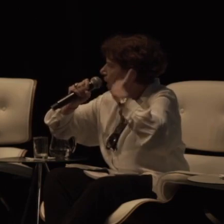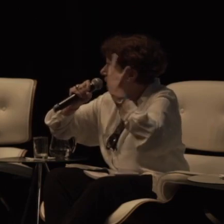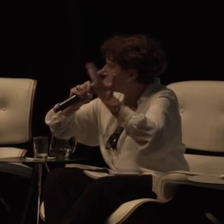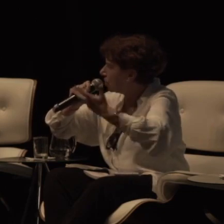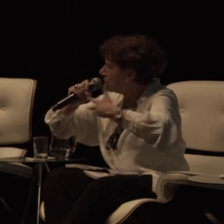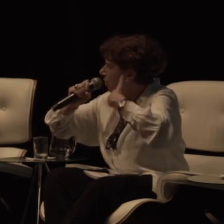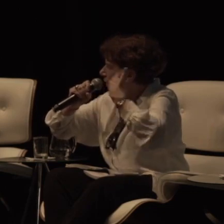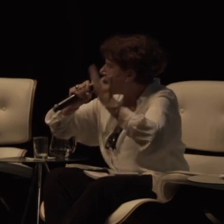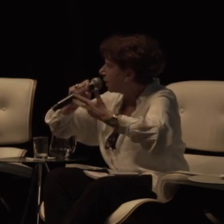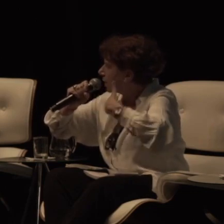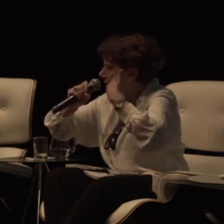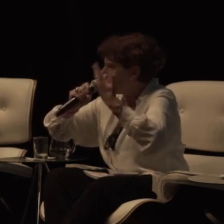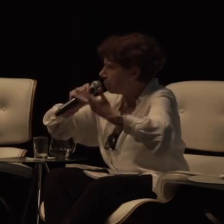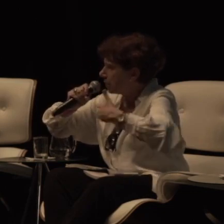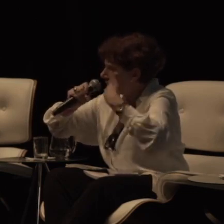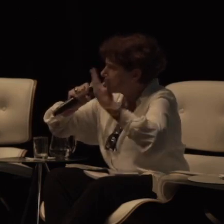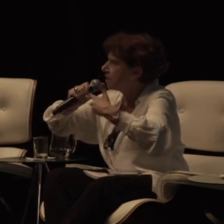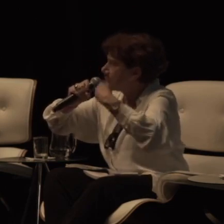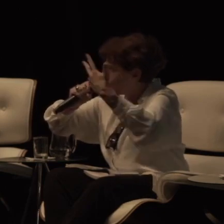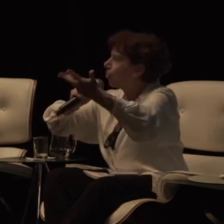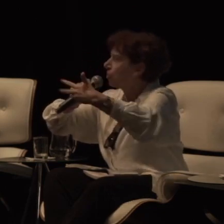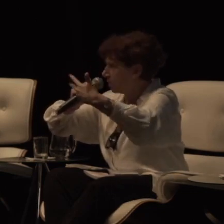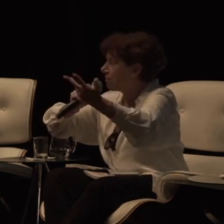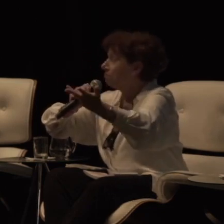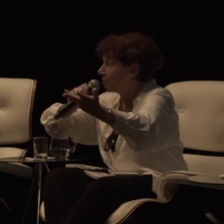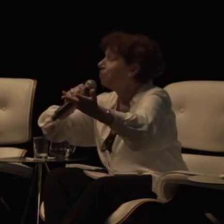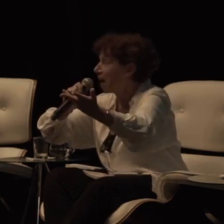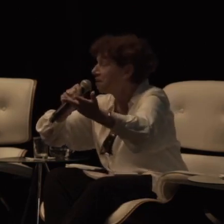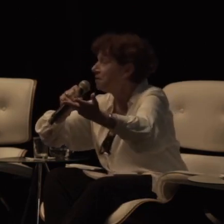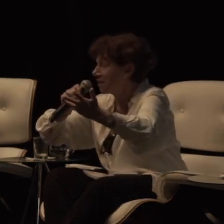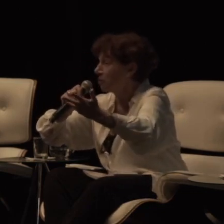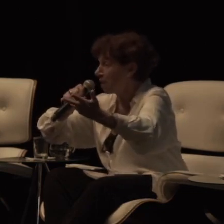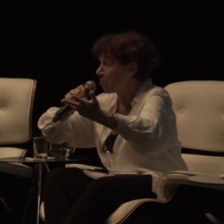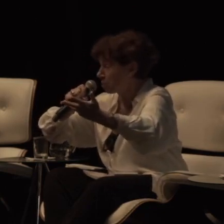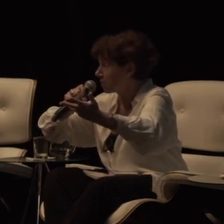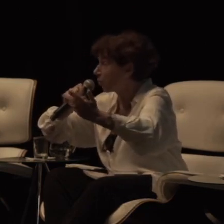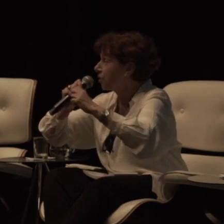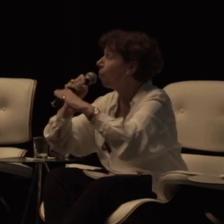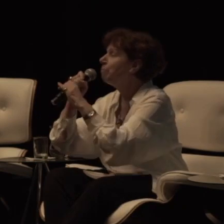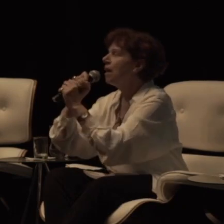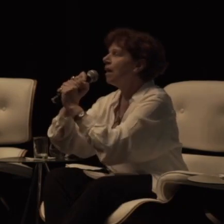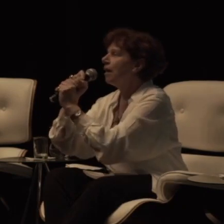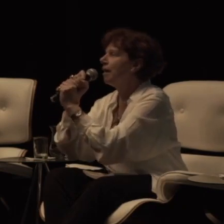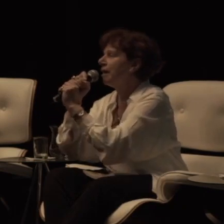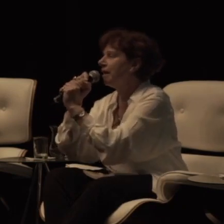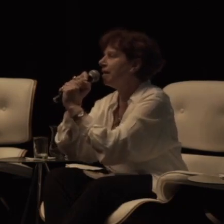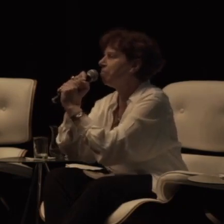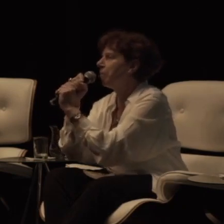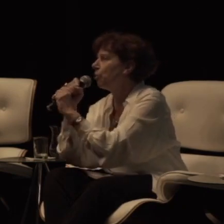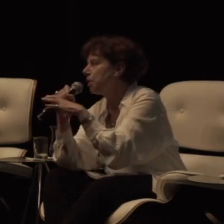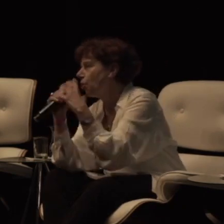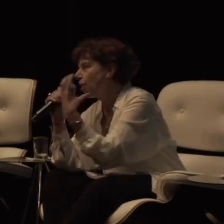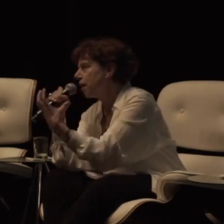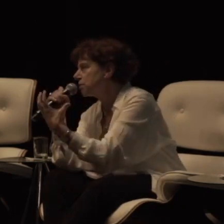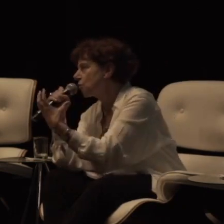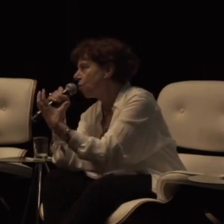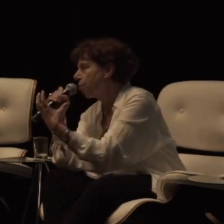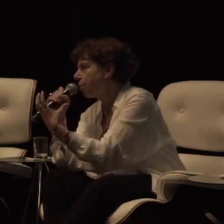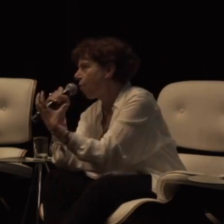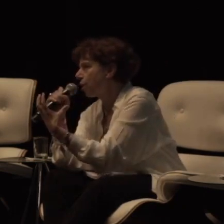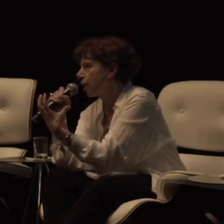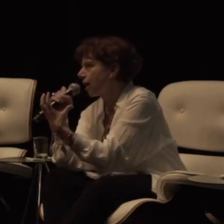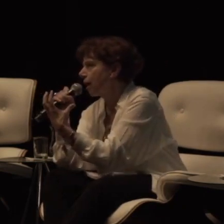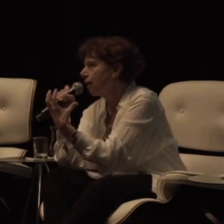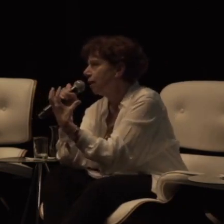por isso sempre estamos buscando alguém que feche esse círculo. E aí, claro, falamos do amor platônico também.